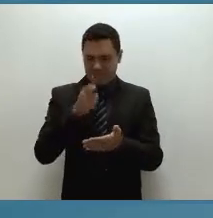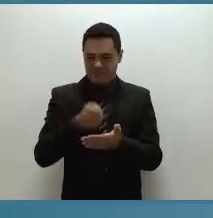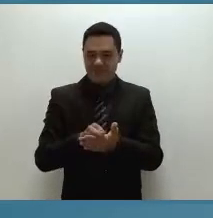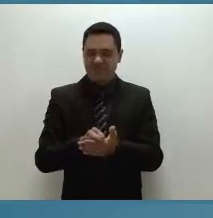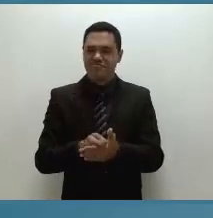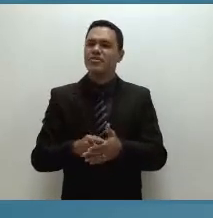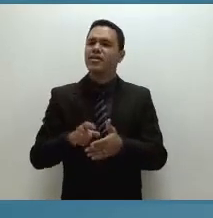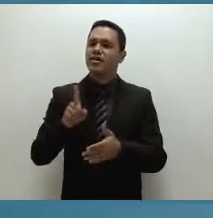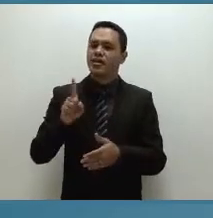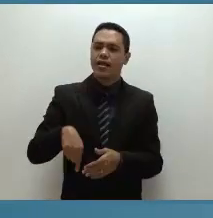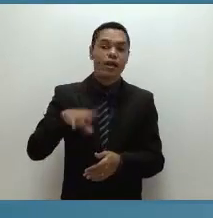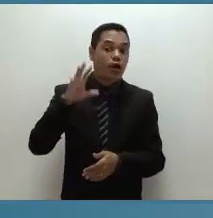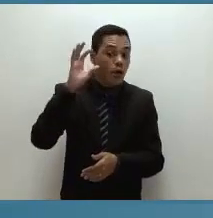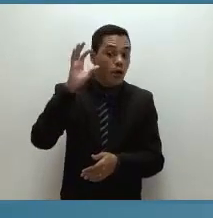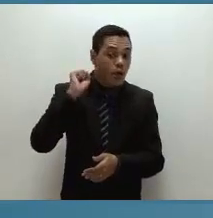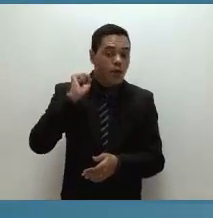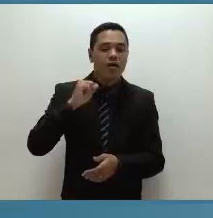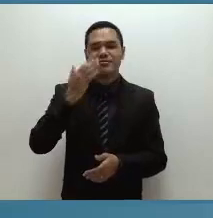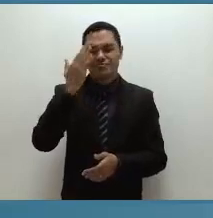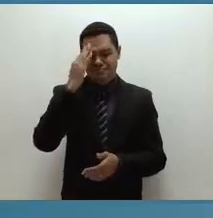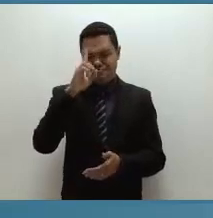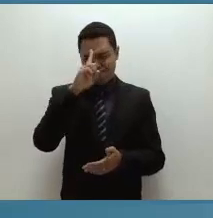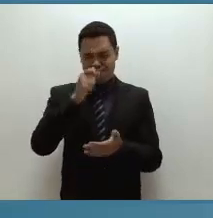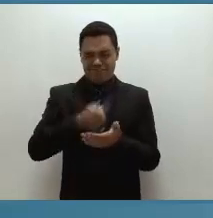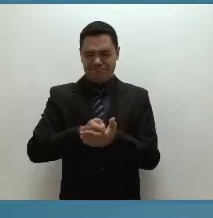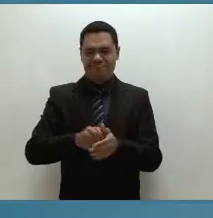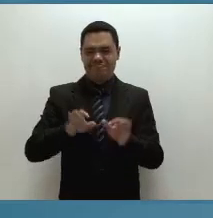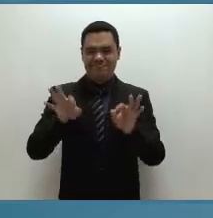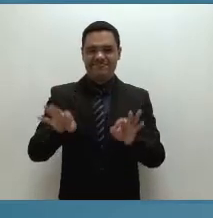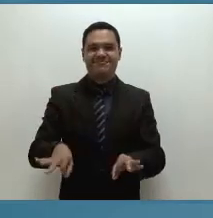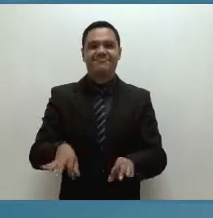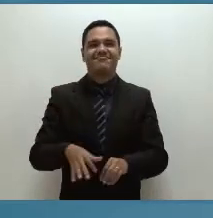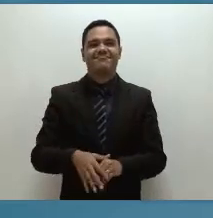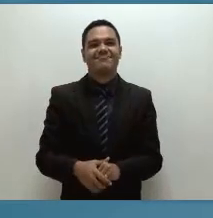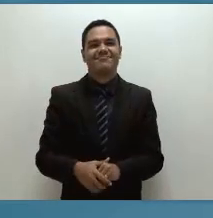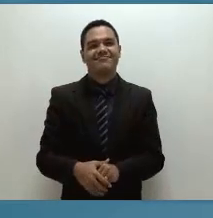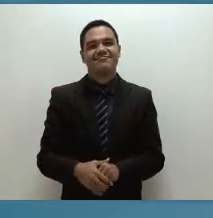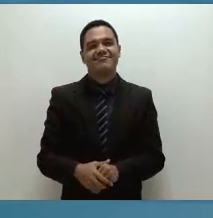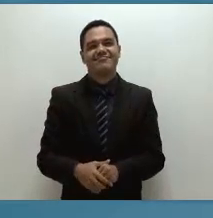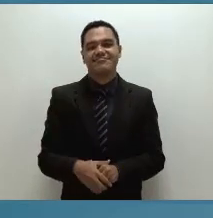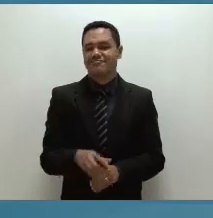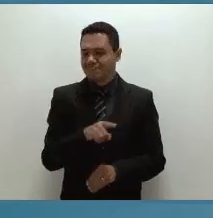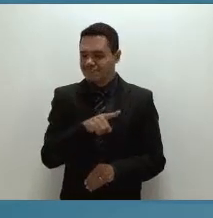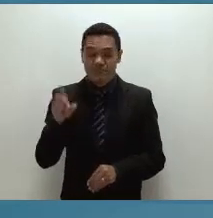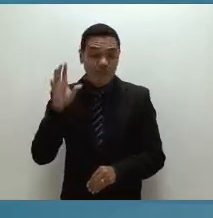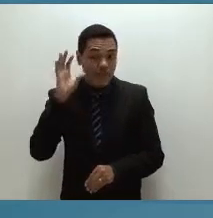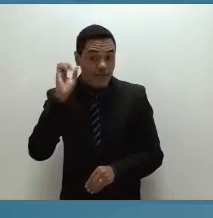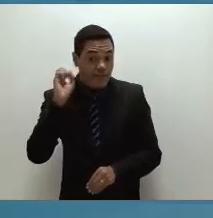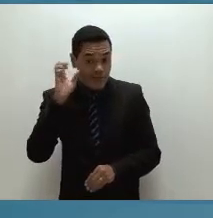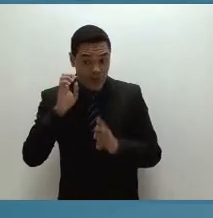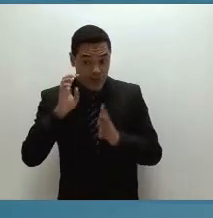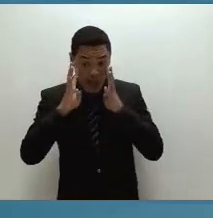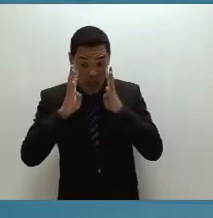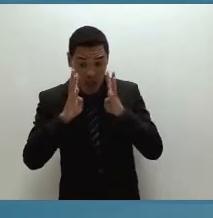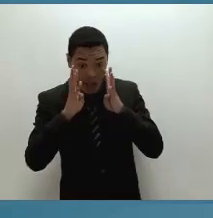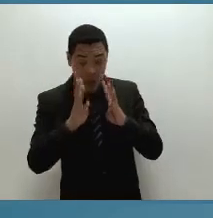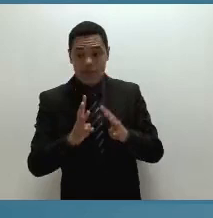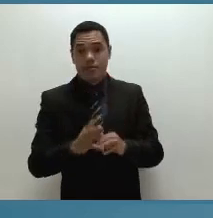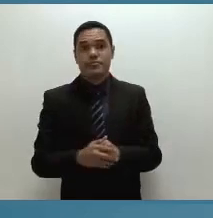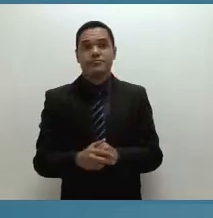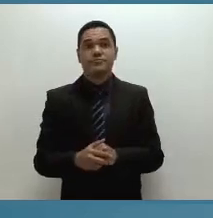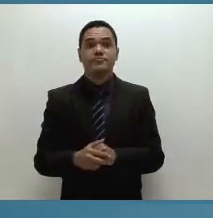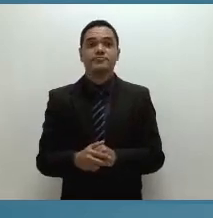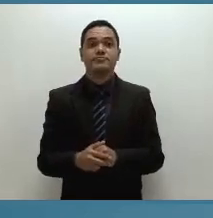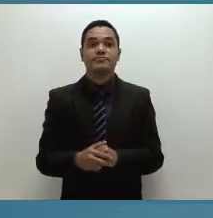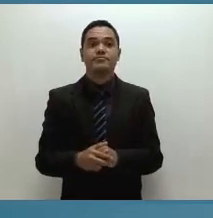escuta é que sabe decidir tudo. Tá? Então, continue escutando a todos que me procuraram e